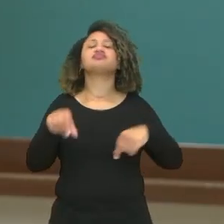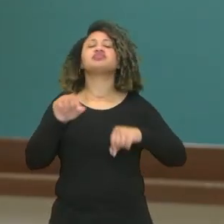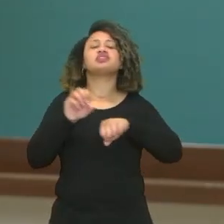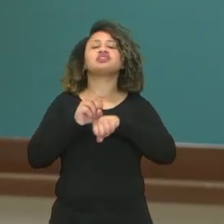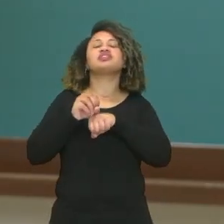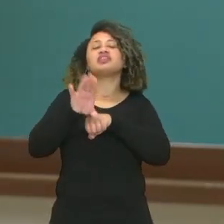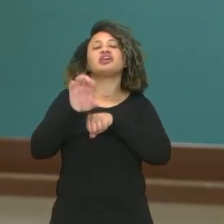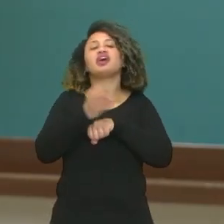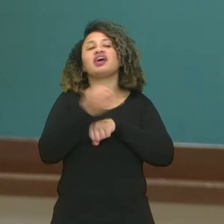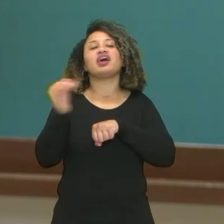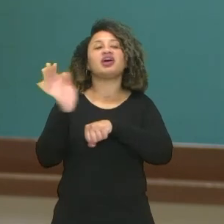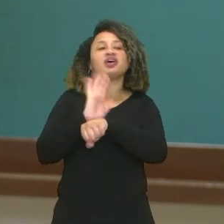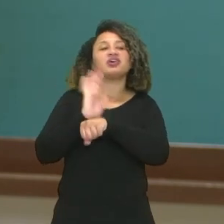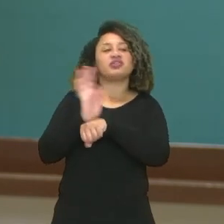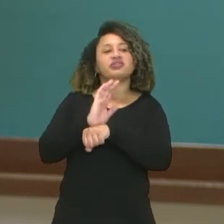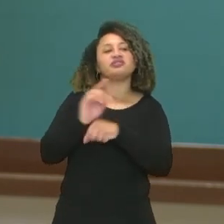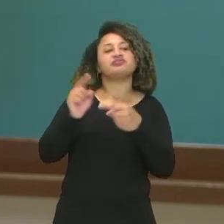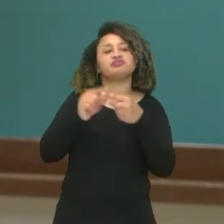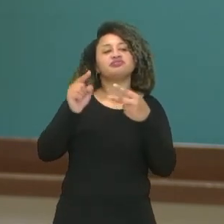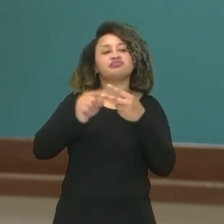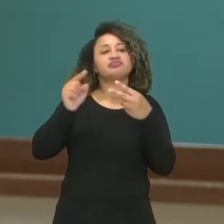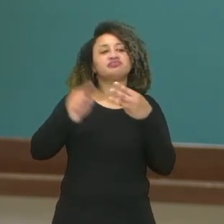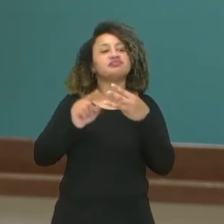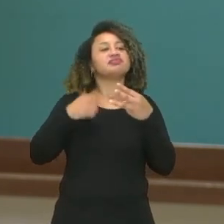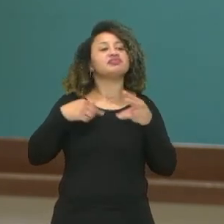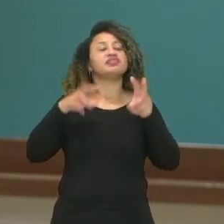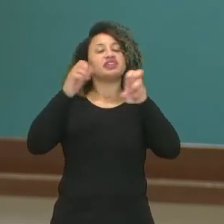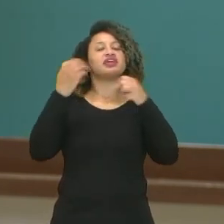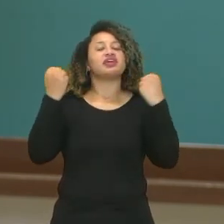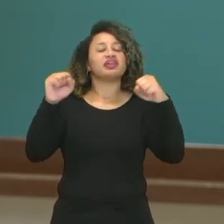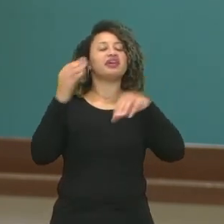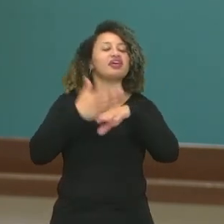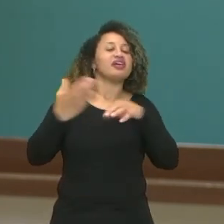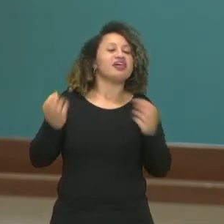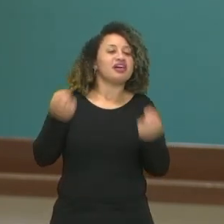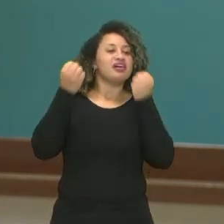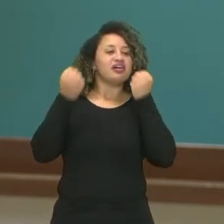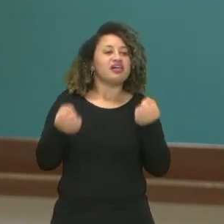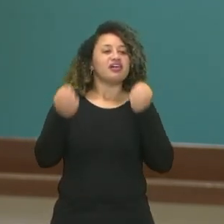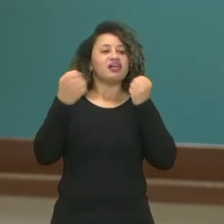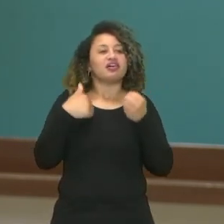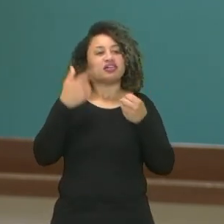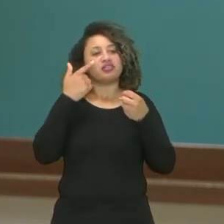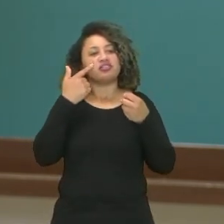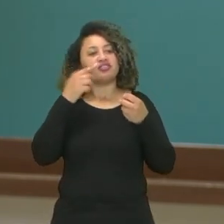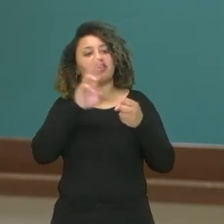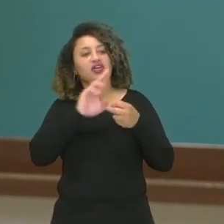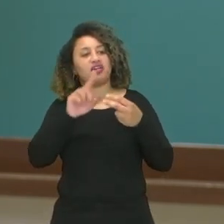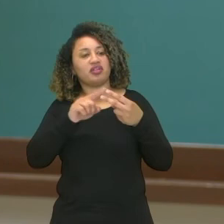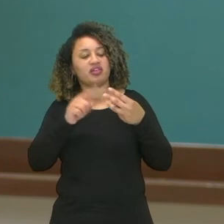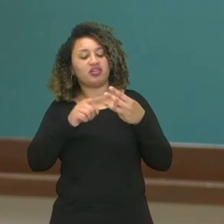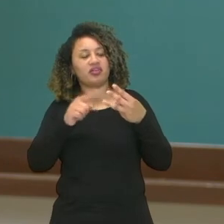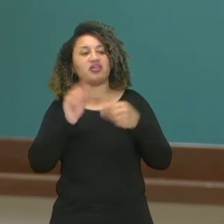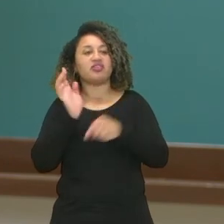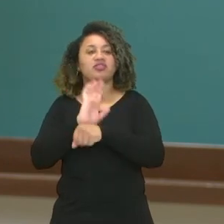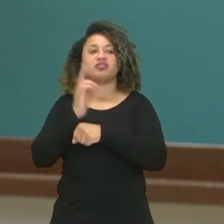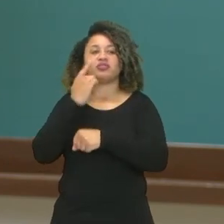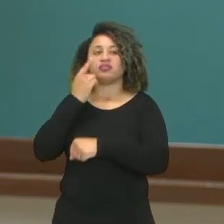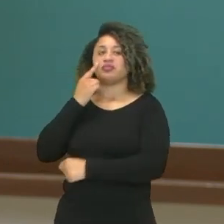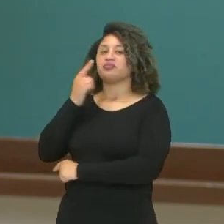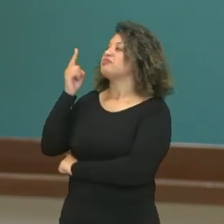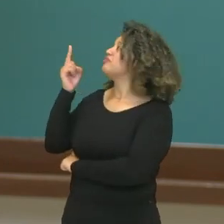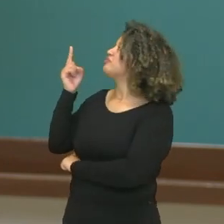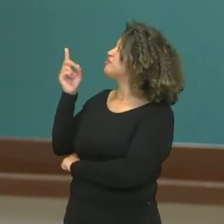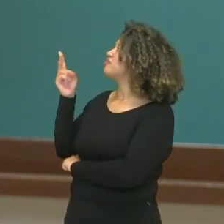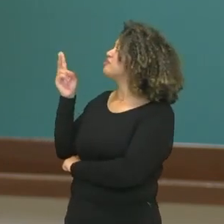dica de alguns filmes que falam um pouquinho sobre essa questão ginástica, academia, né? Esse aqui, O Homem dos Músculos de Aço, que é com o